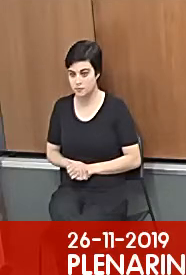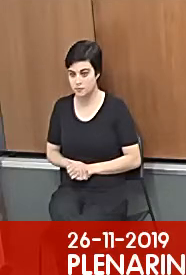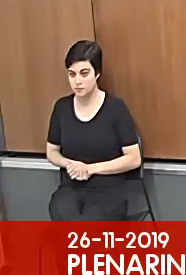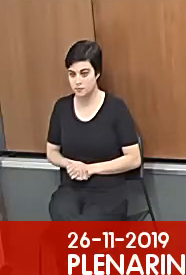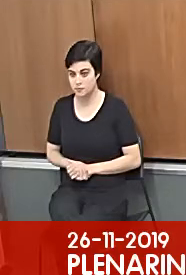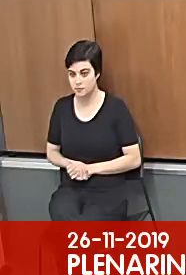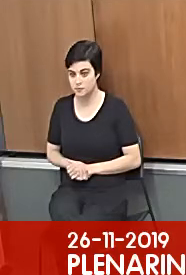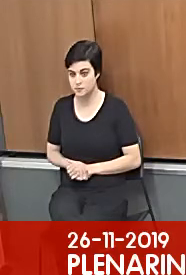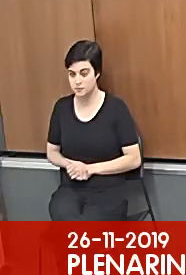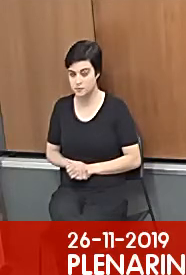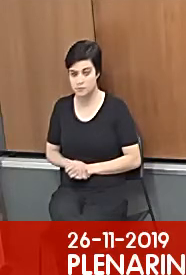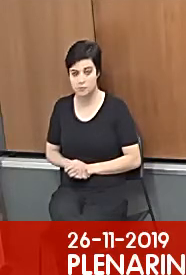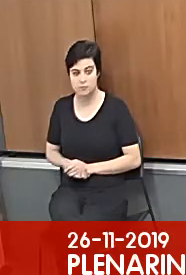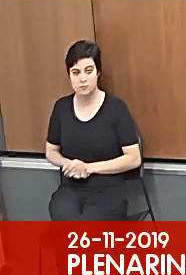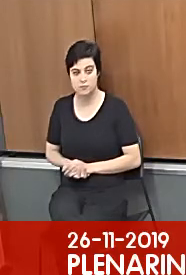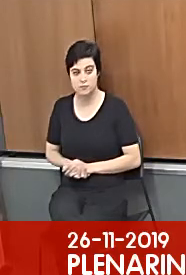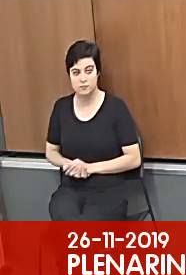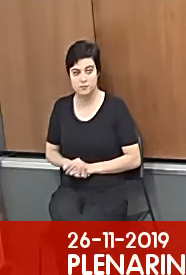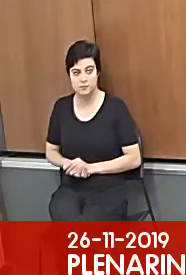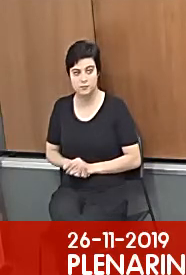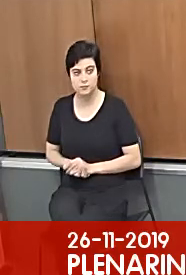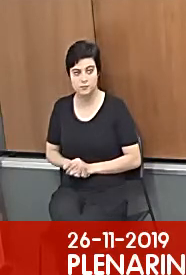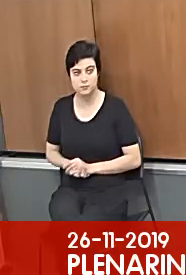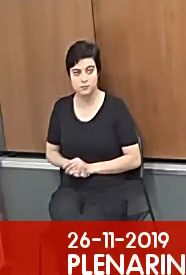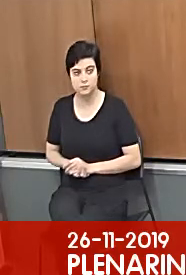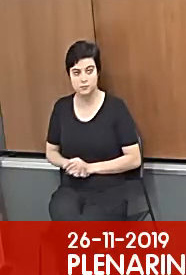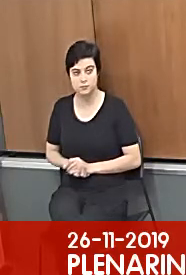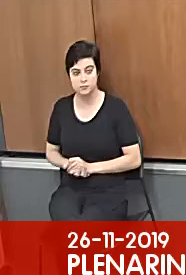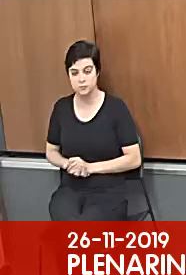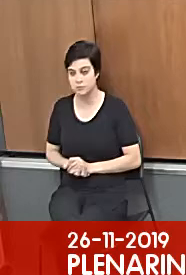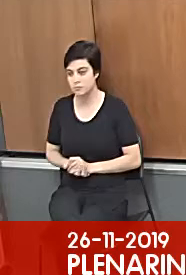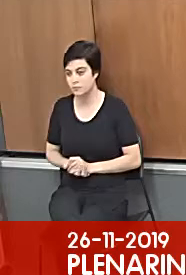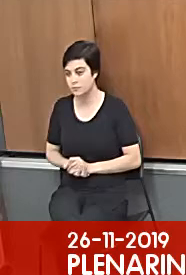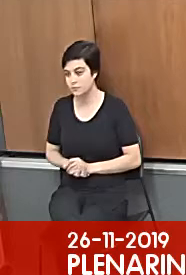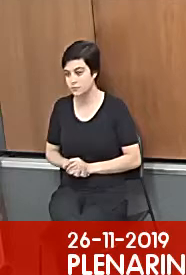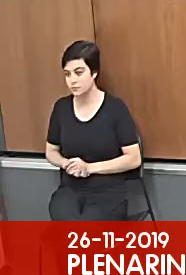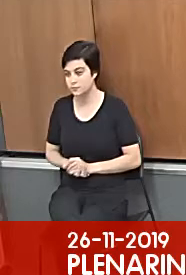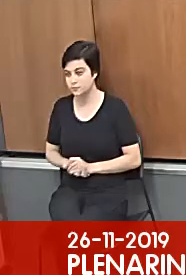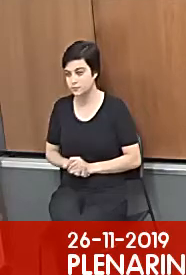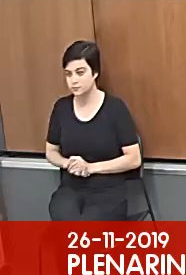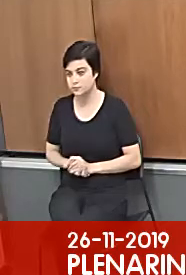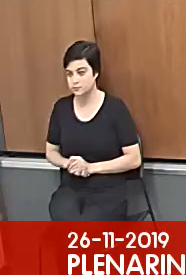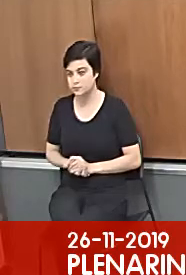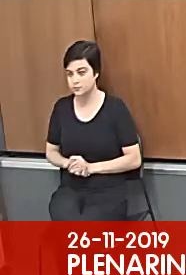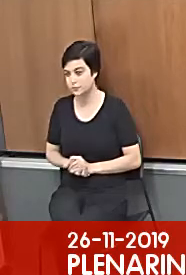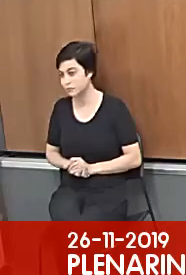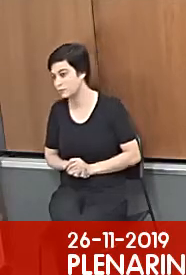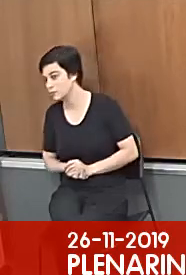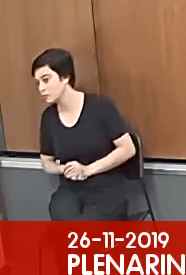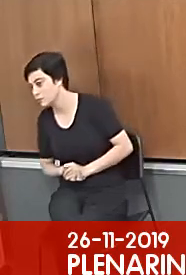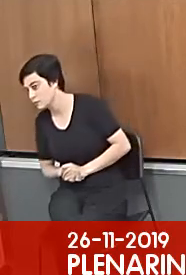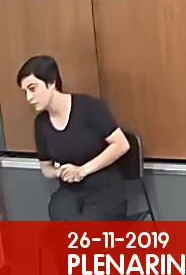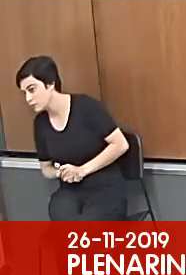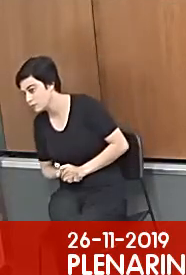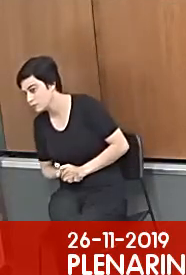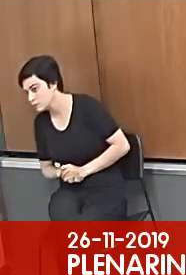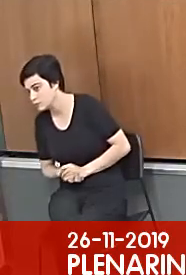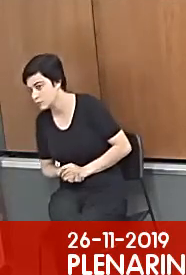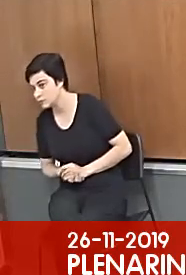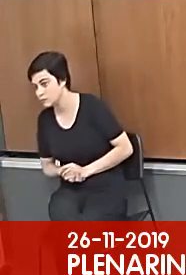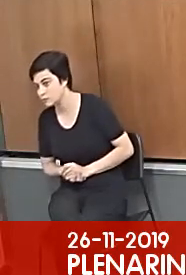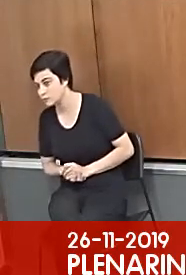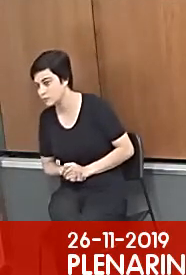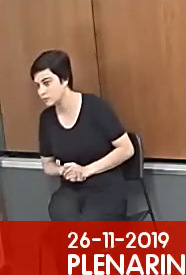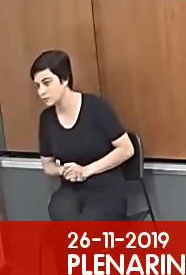deputado Zé Guilherme, que fará a leitura do requerimento de sua autoria. Muito obrigado, senhor presidente. Excelentíssimo